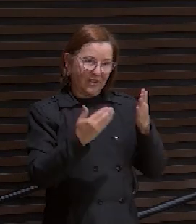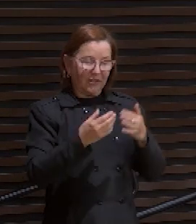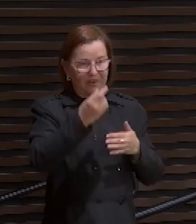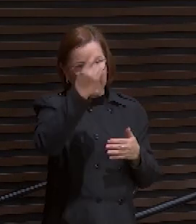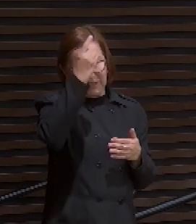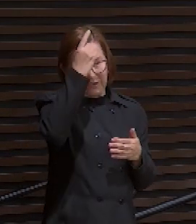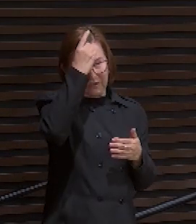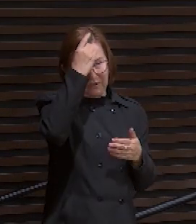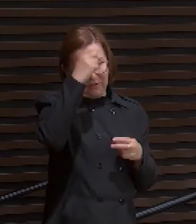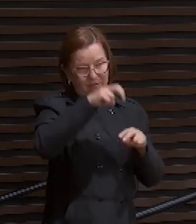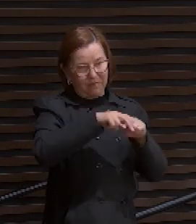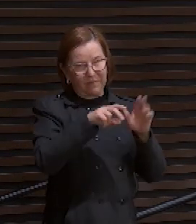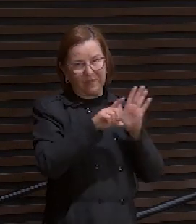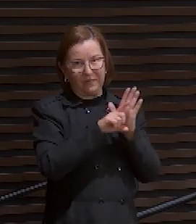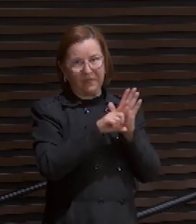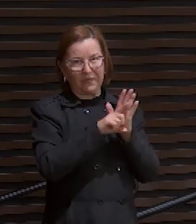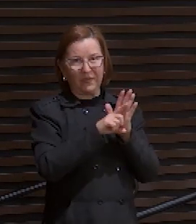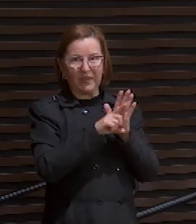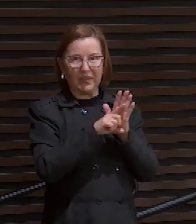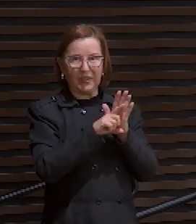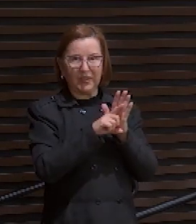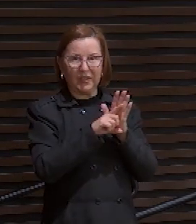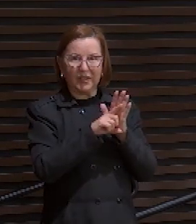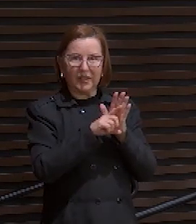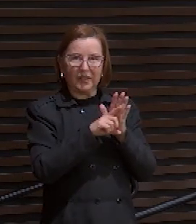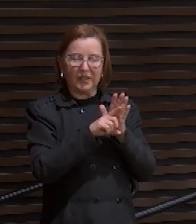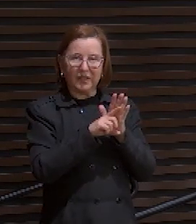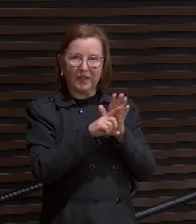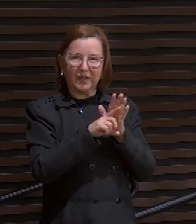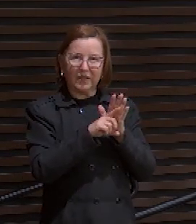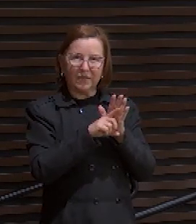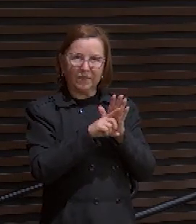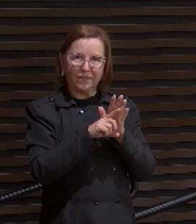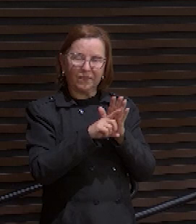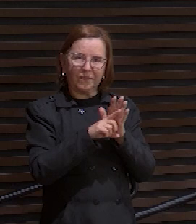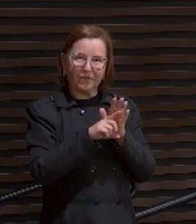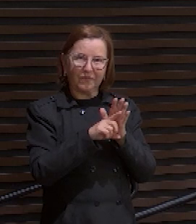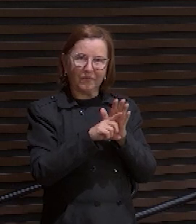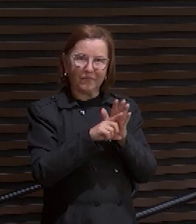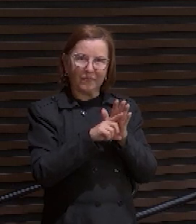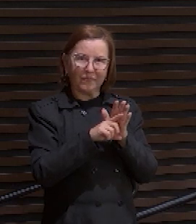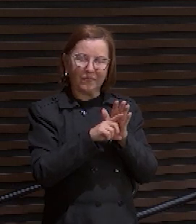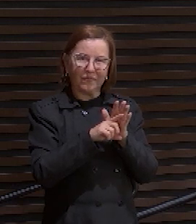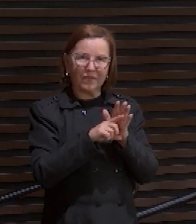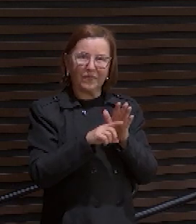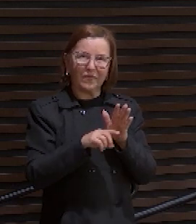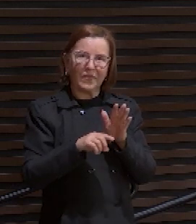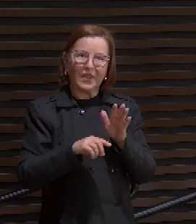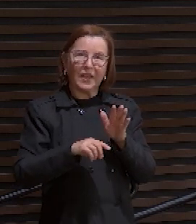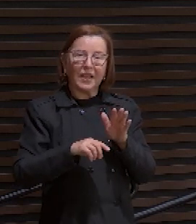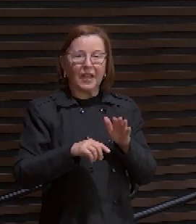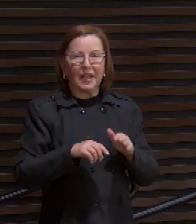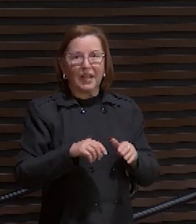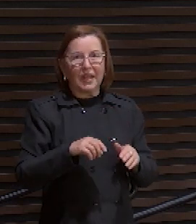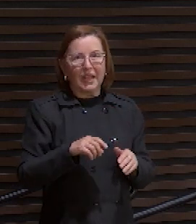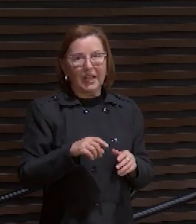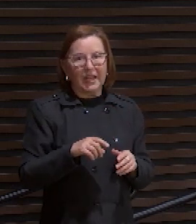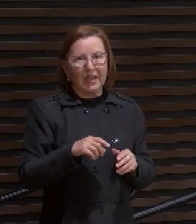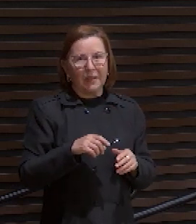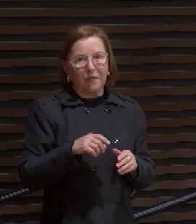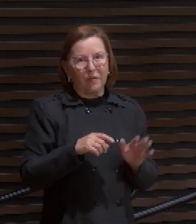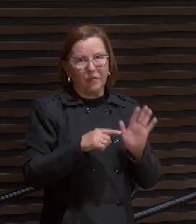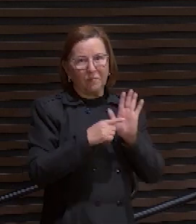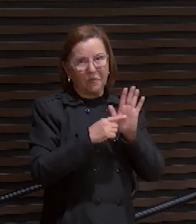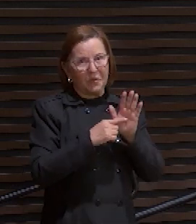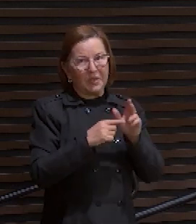os quais ministram em figura e sombra das coisas celestes, assim como foi